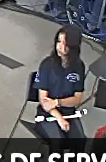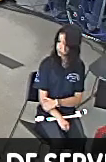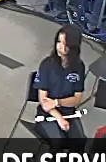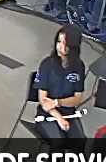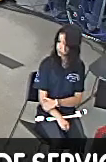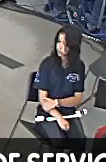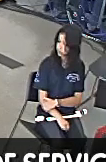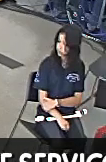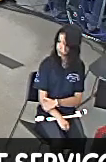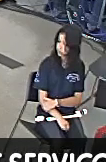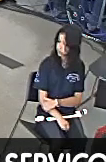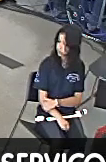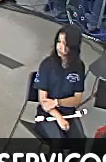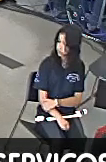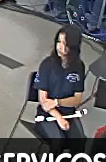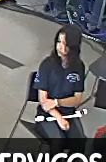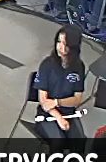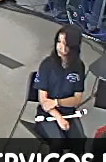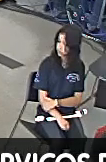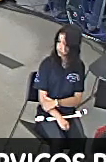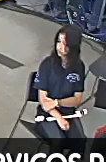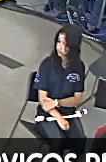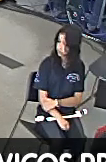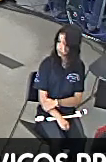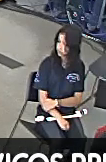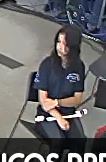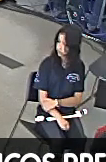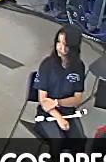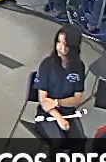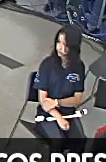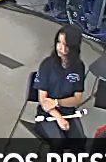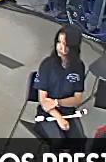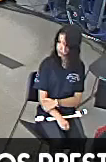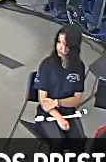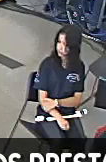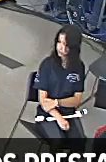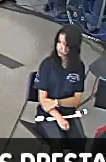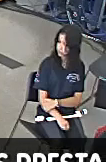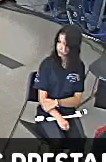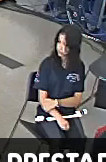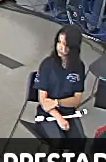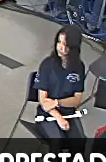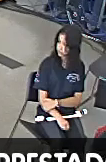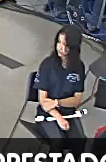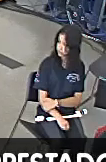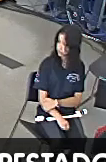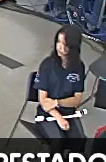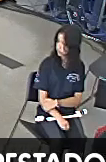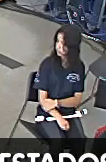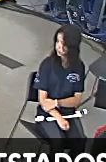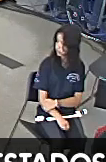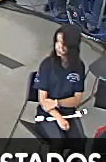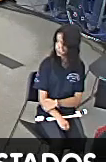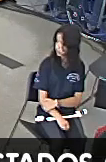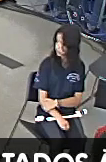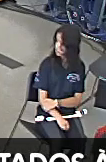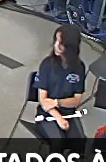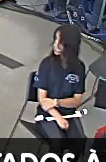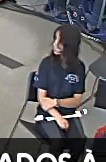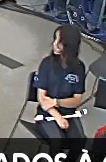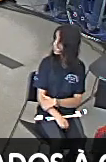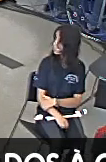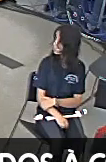respeito, tolerância e vida seja instaurado no meio de nós. O Evangelho de hoje, Jesus reza ao